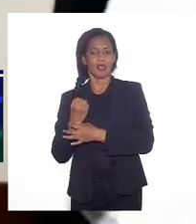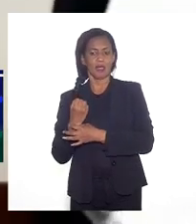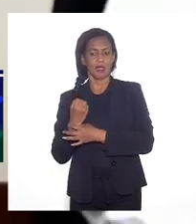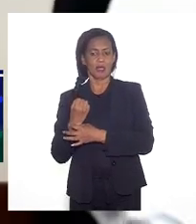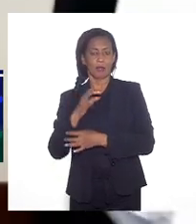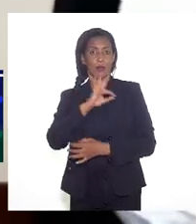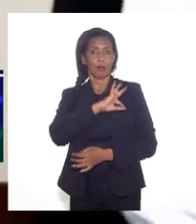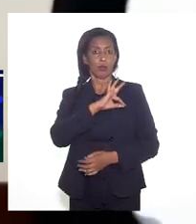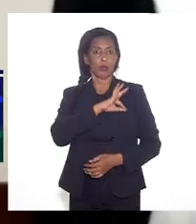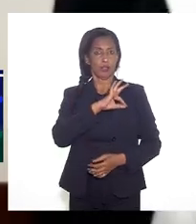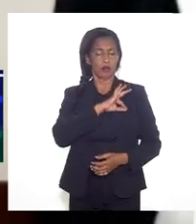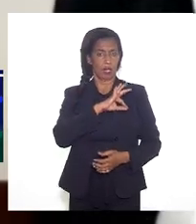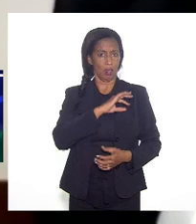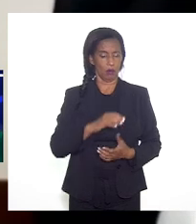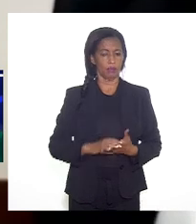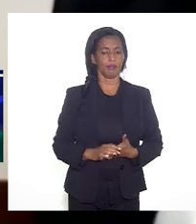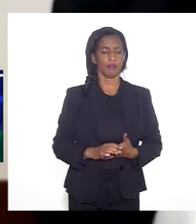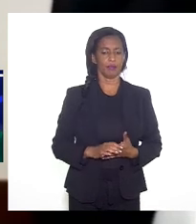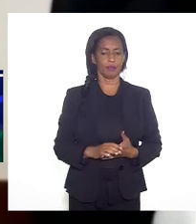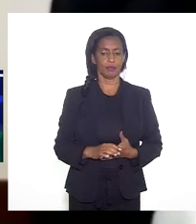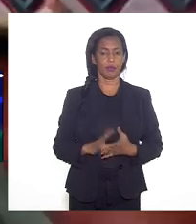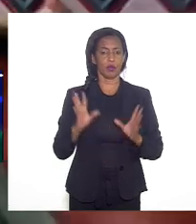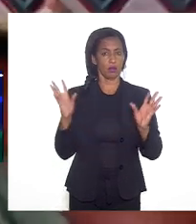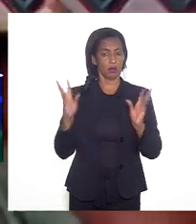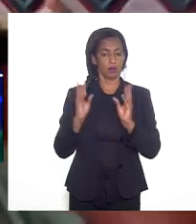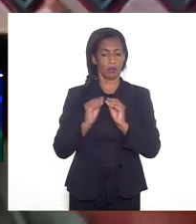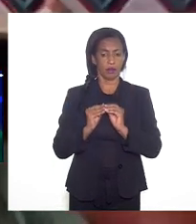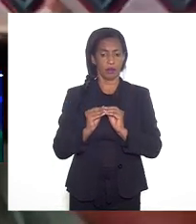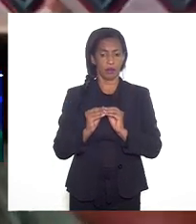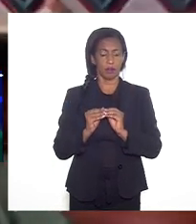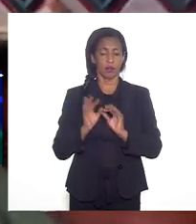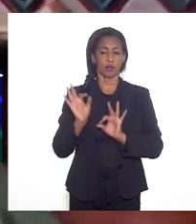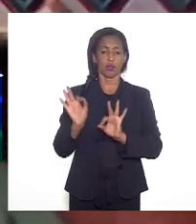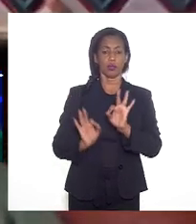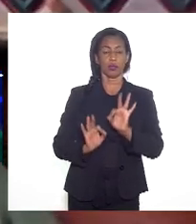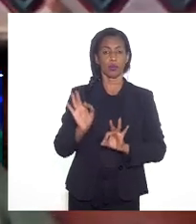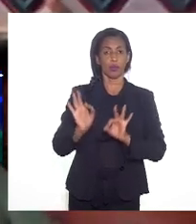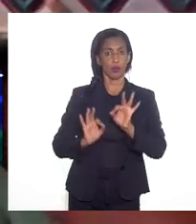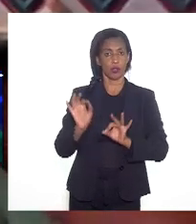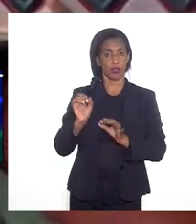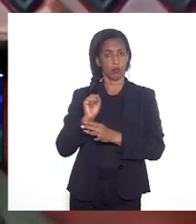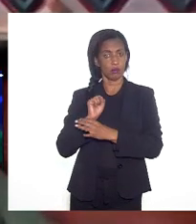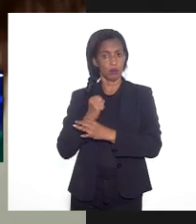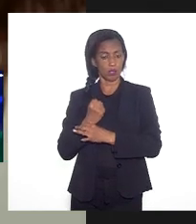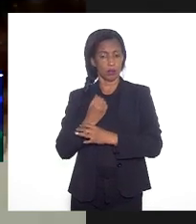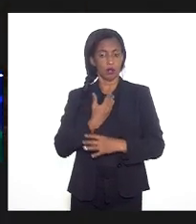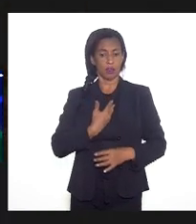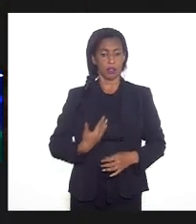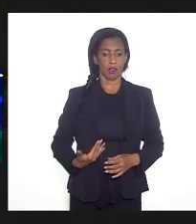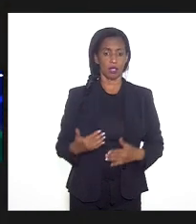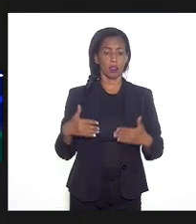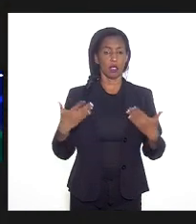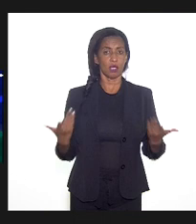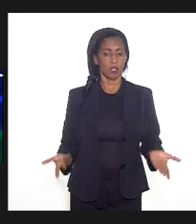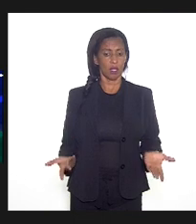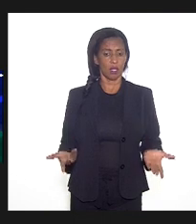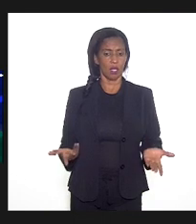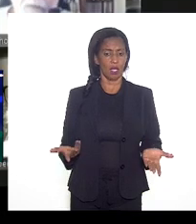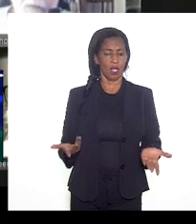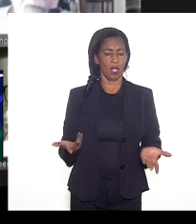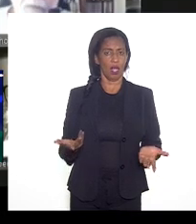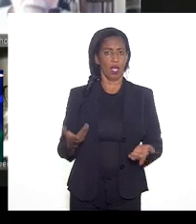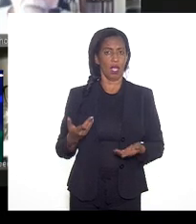uma segurança pública. Já estou finalizando, de um projeto de segurança pública que é danoso à